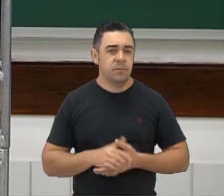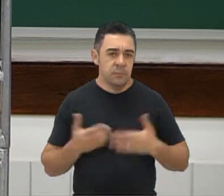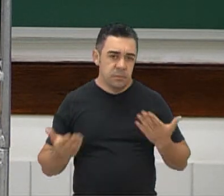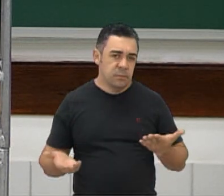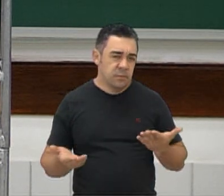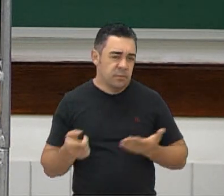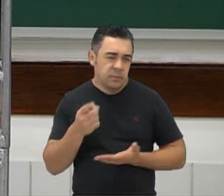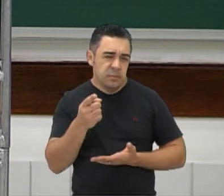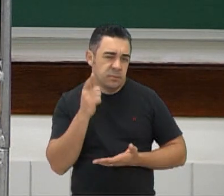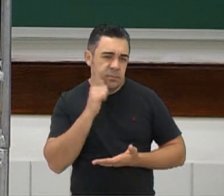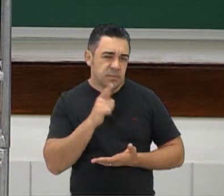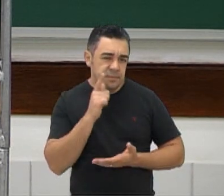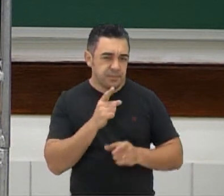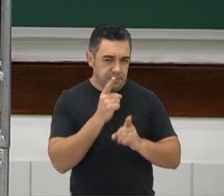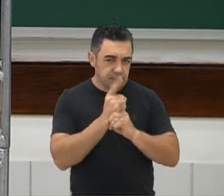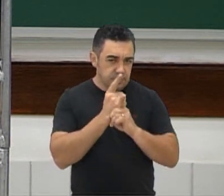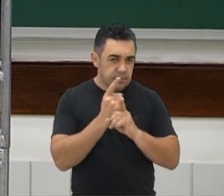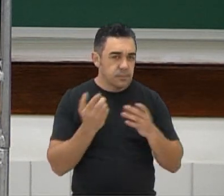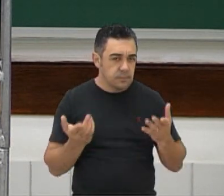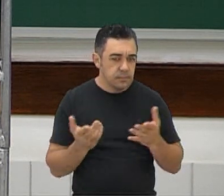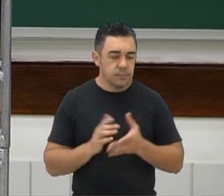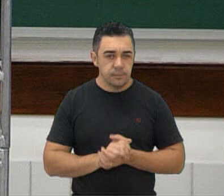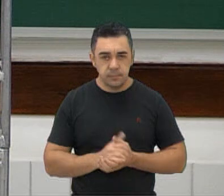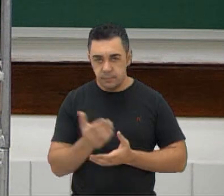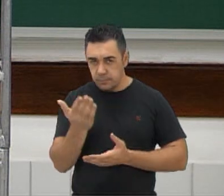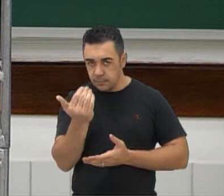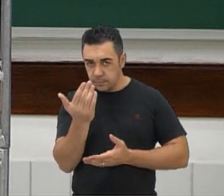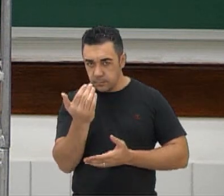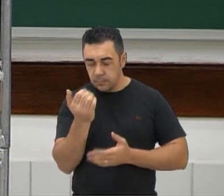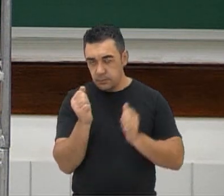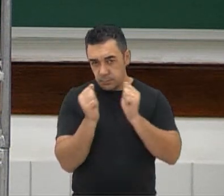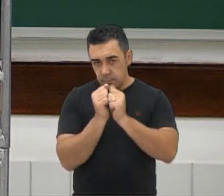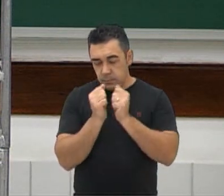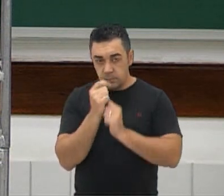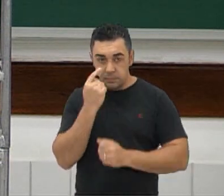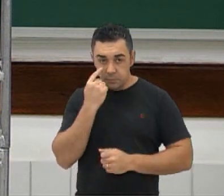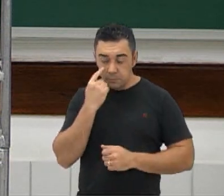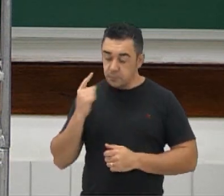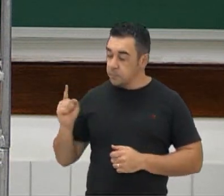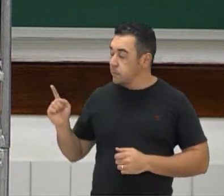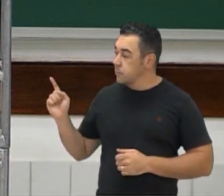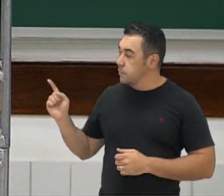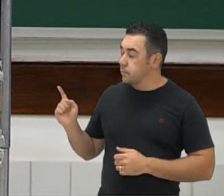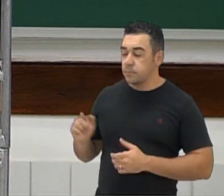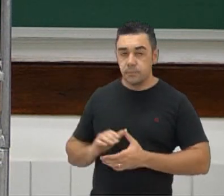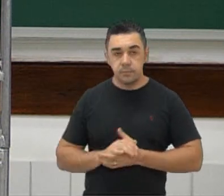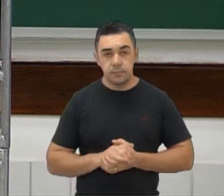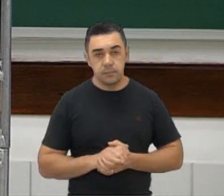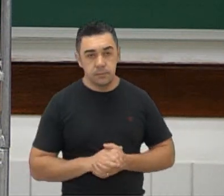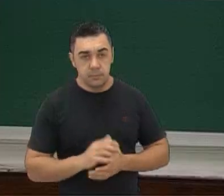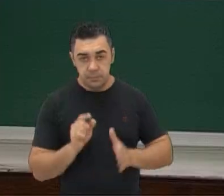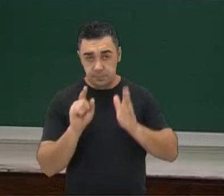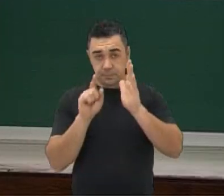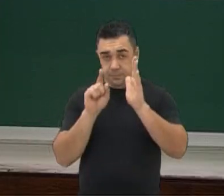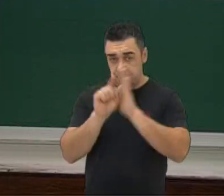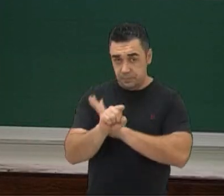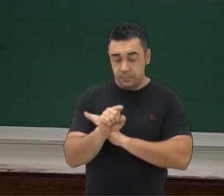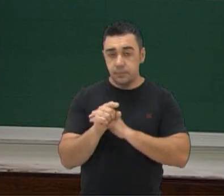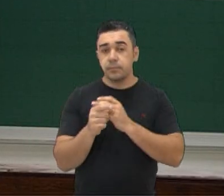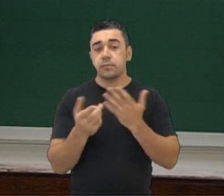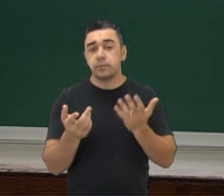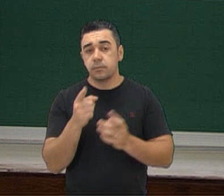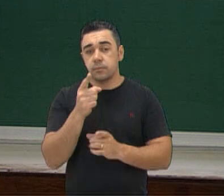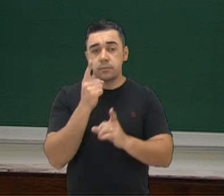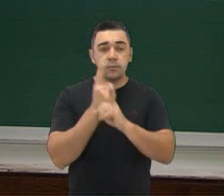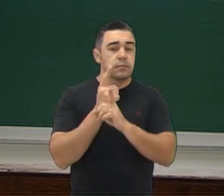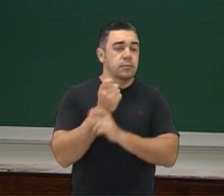Então, alunos, conseguiram identificar? Vem com o professor, vamos verificar aqui na tela. Veja só, a pergunta,